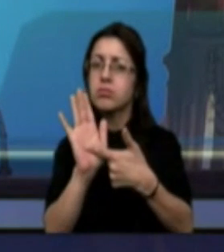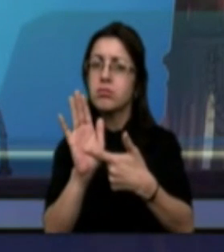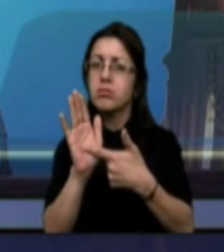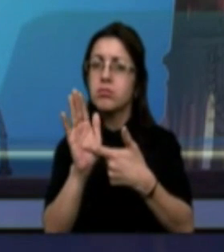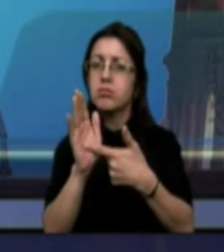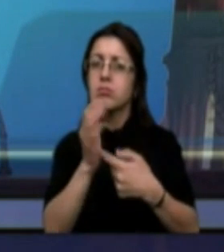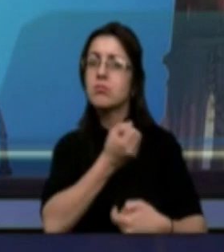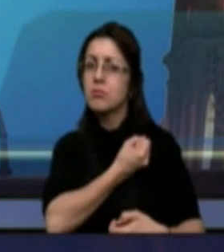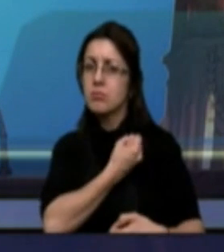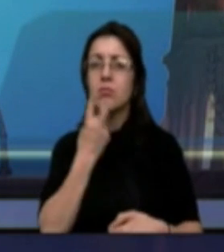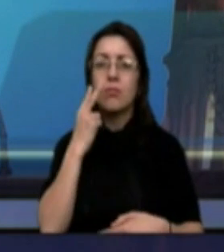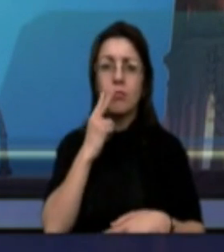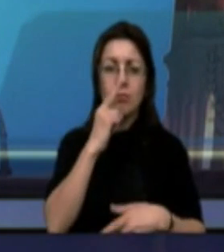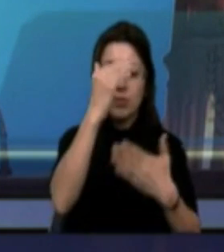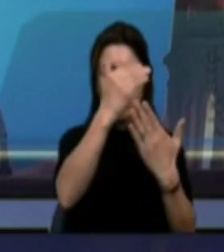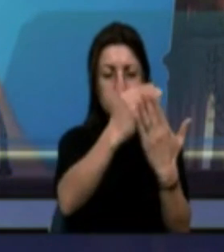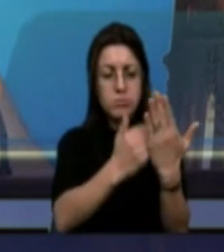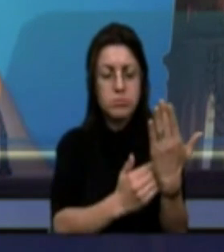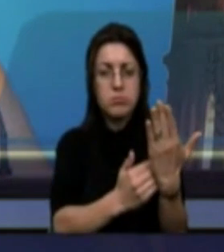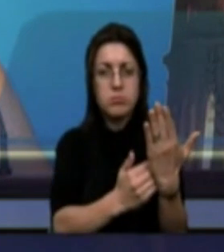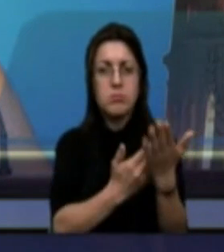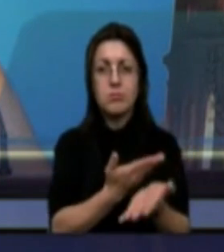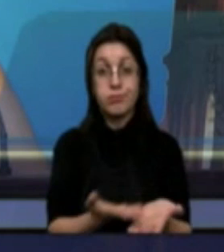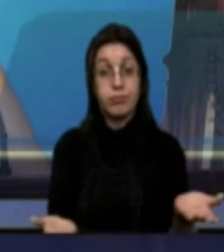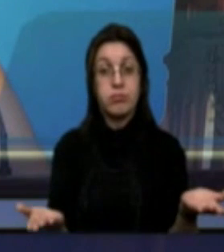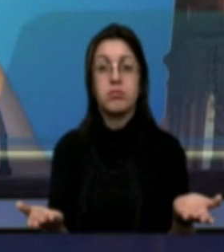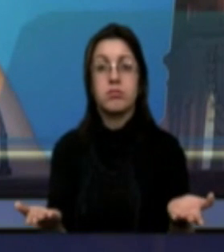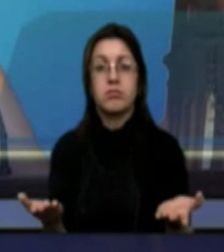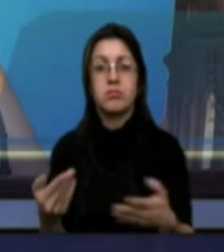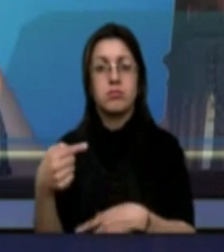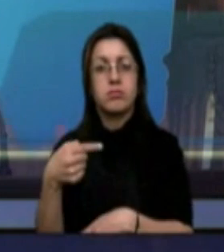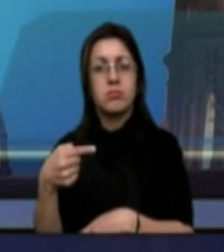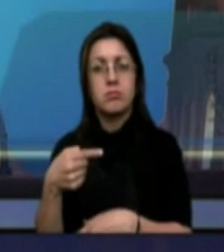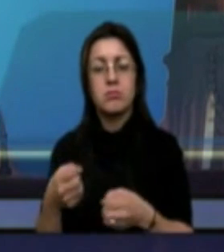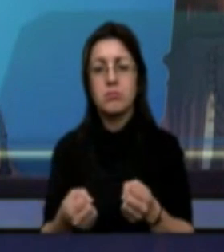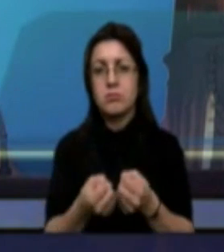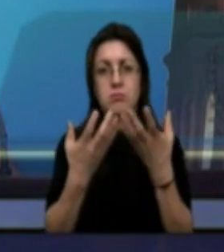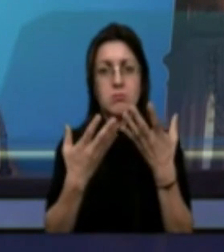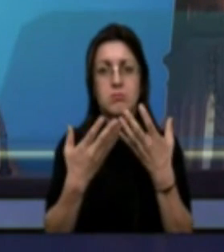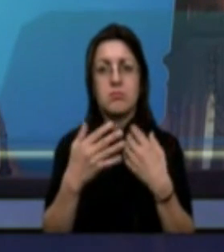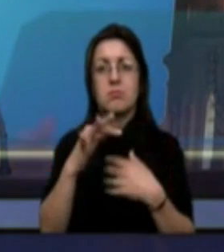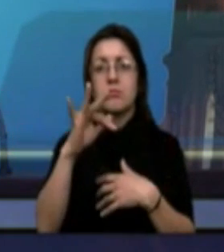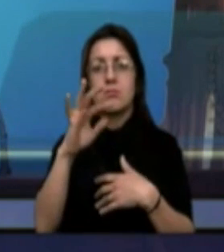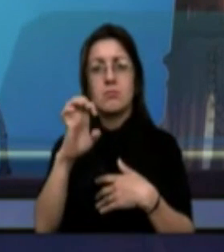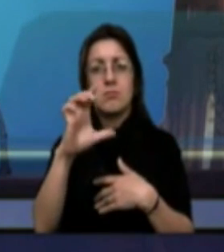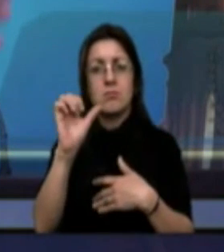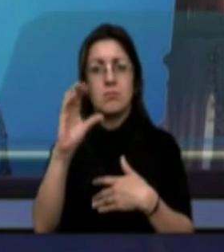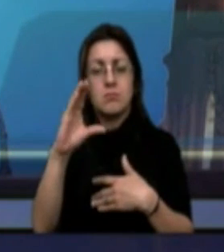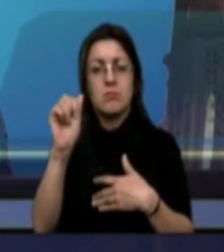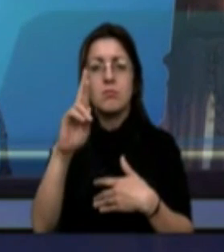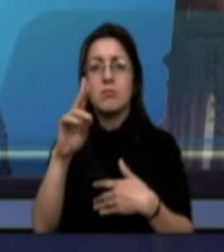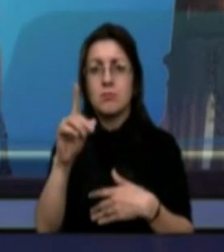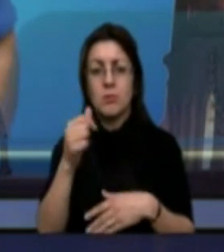números, Chiquinho, e deu prejuízo à festa. O FECARDES deu prejuízo, segundo